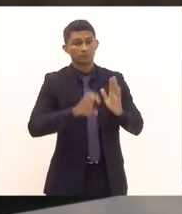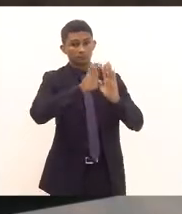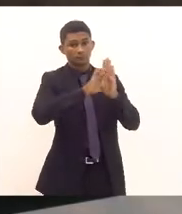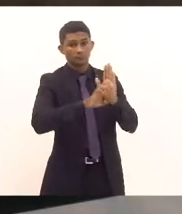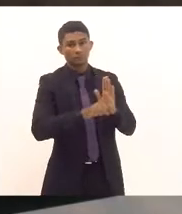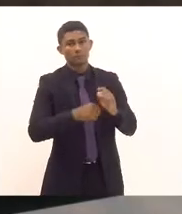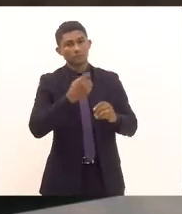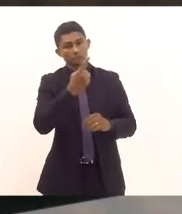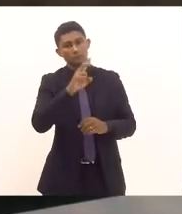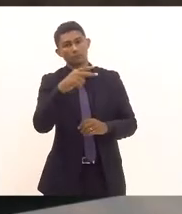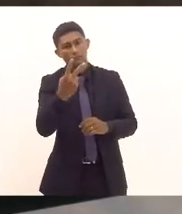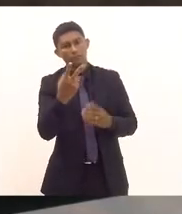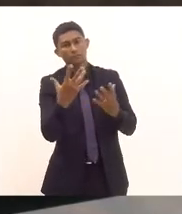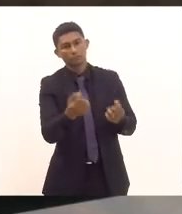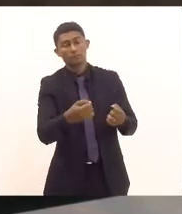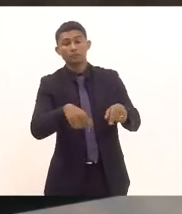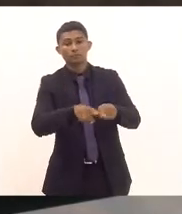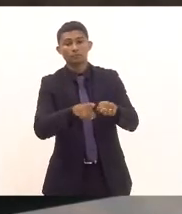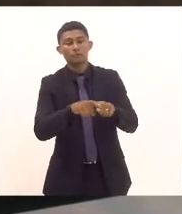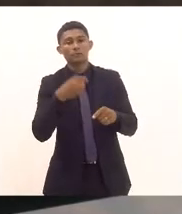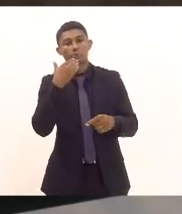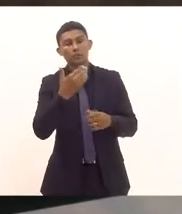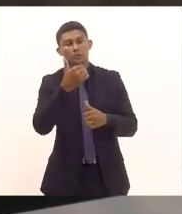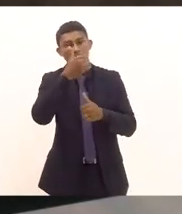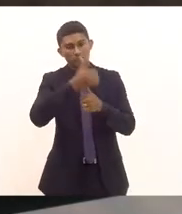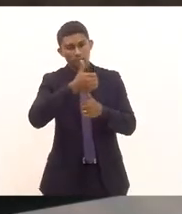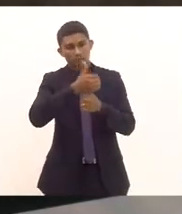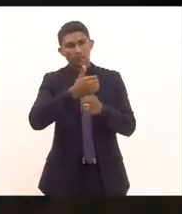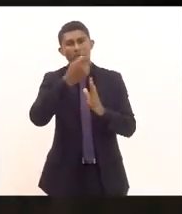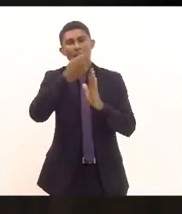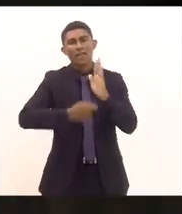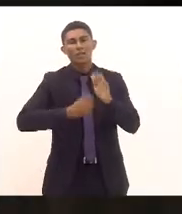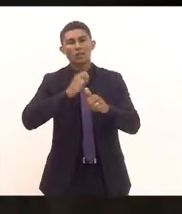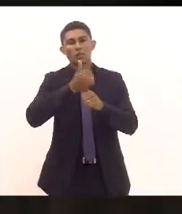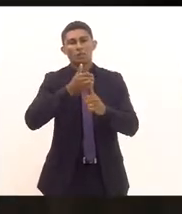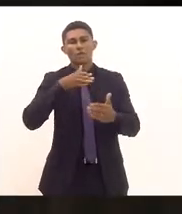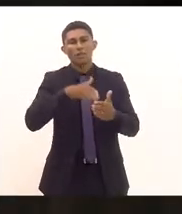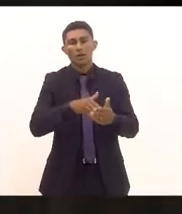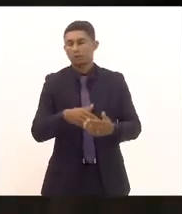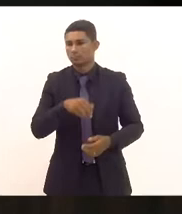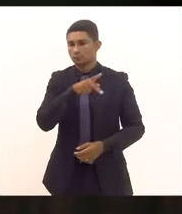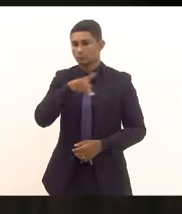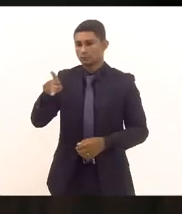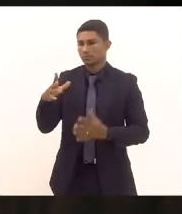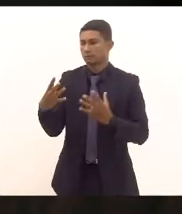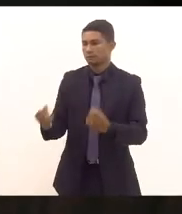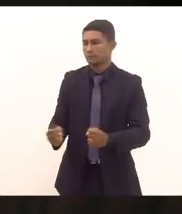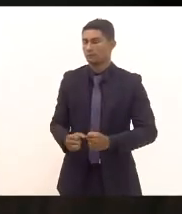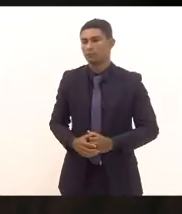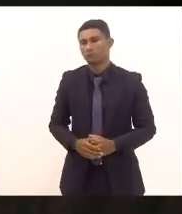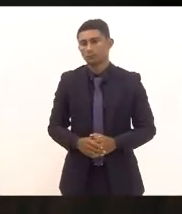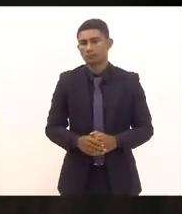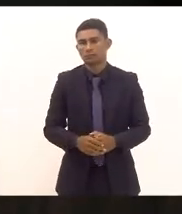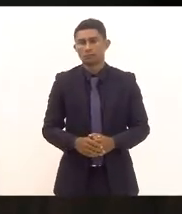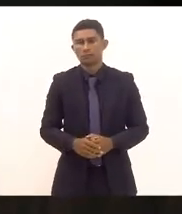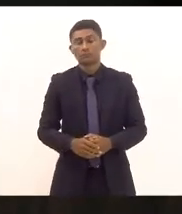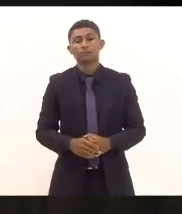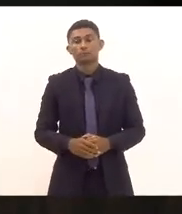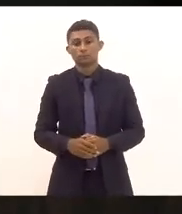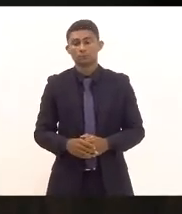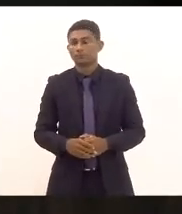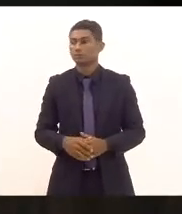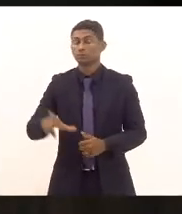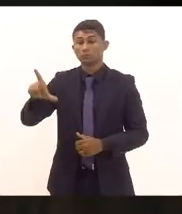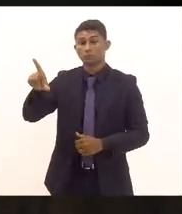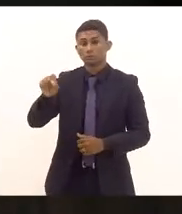emenda 1 e 2 concluído por substitutivo e Geno forma final de redação que a presidência de féria a presidência